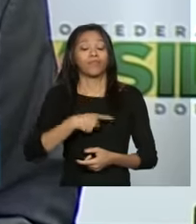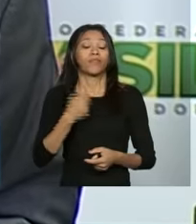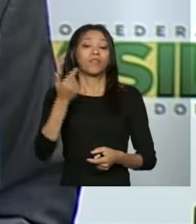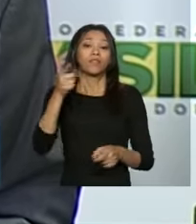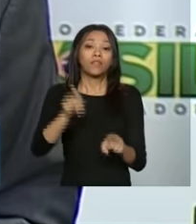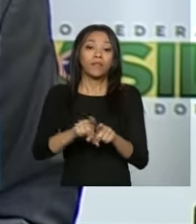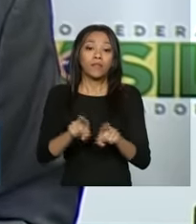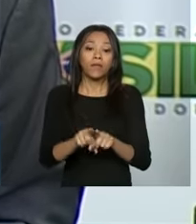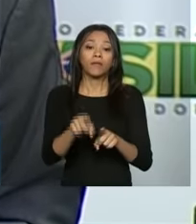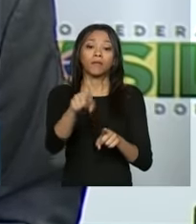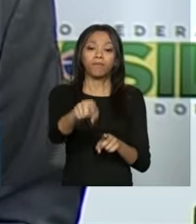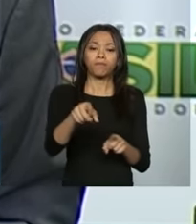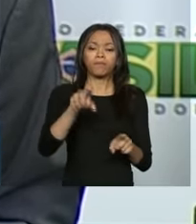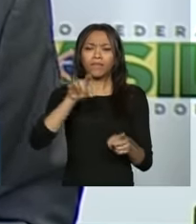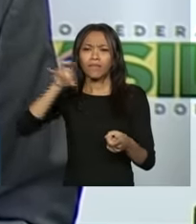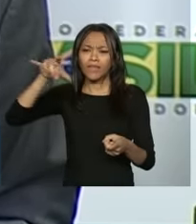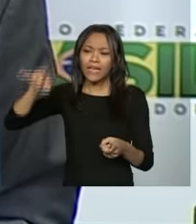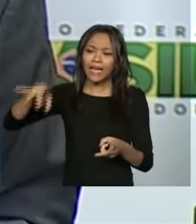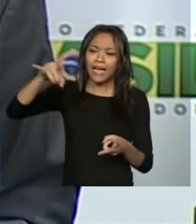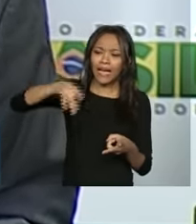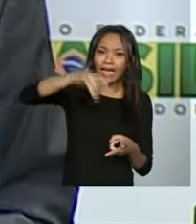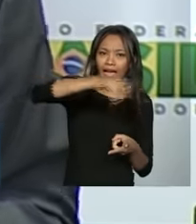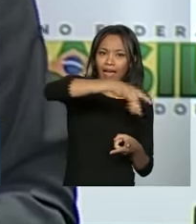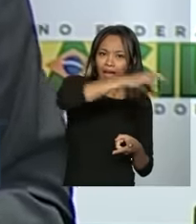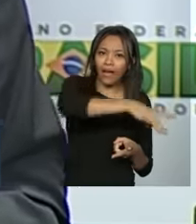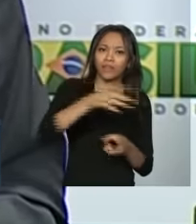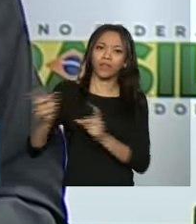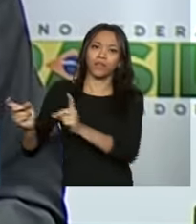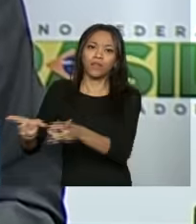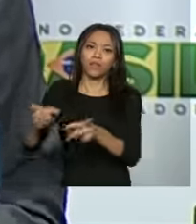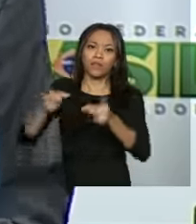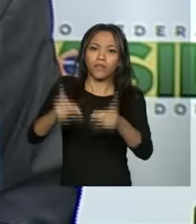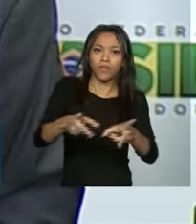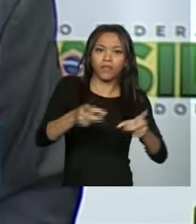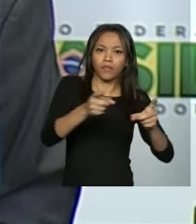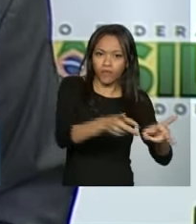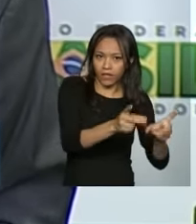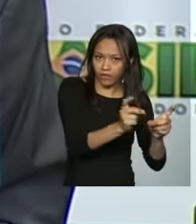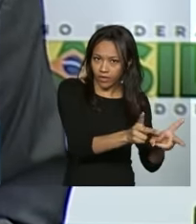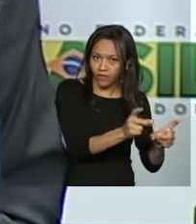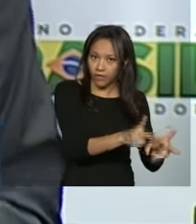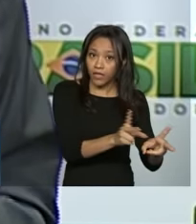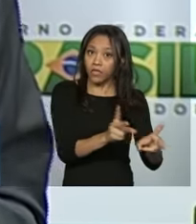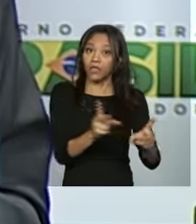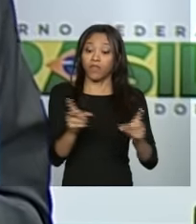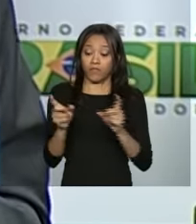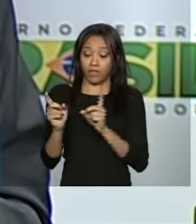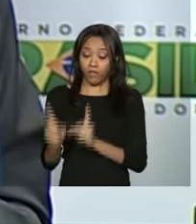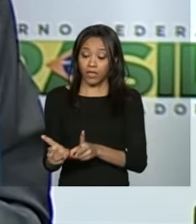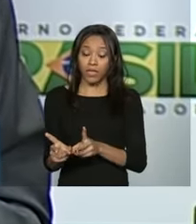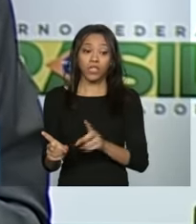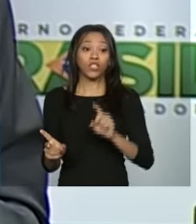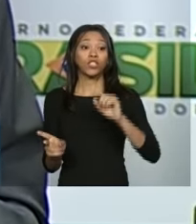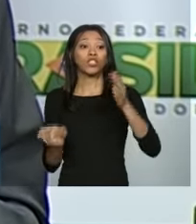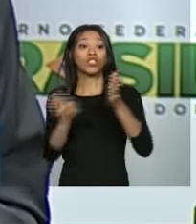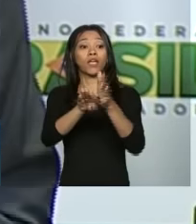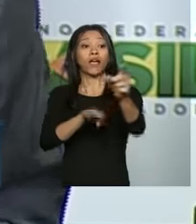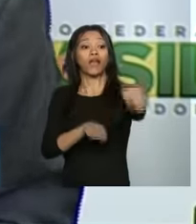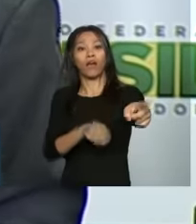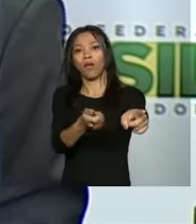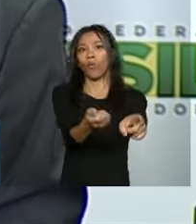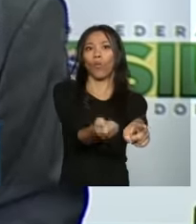da margem em cada etapa de comercialização vai fazendo com que o preço final fique muito acima do custo